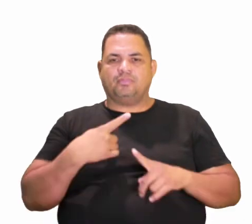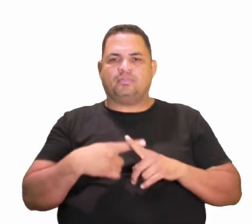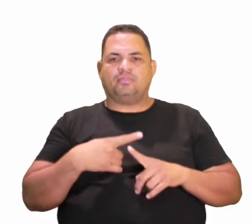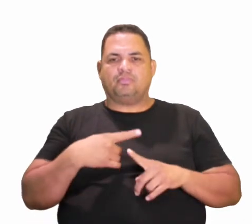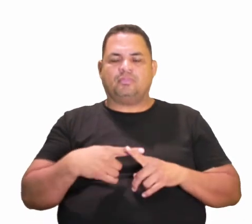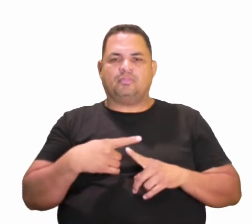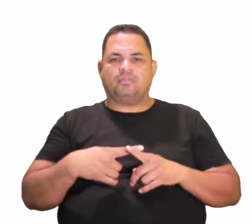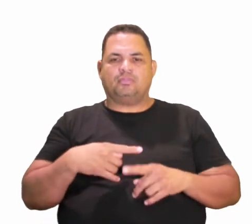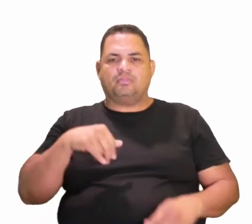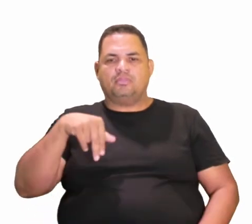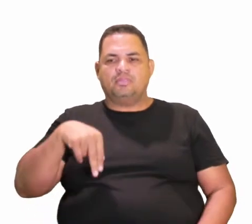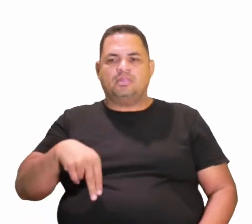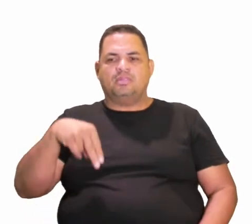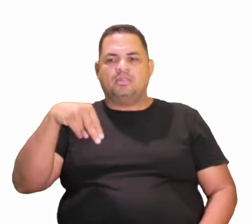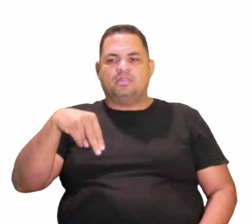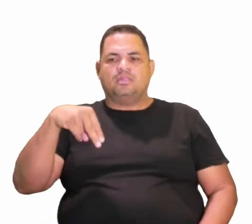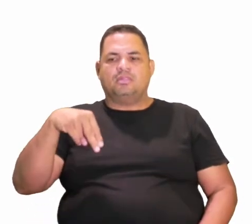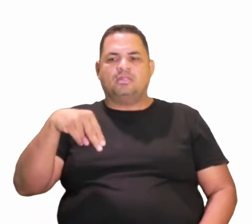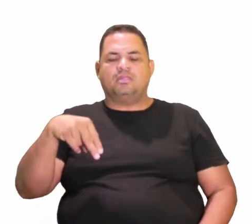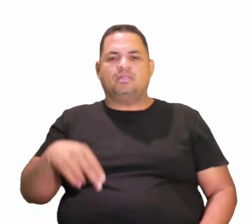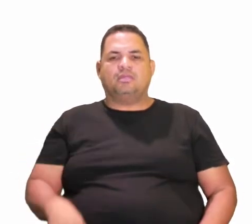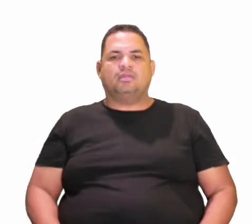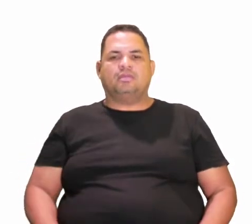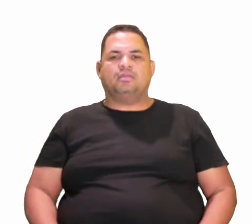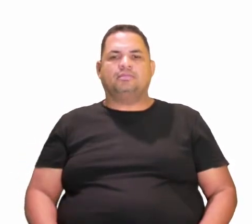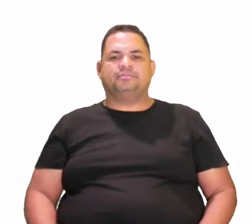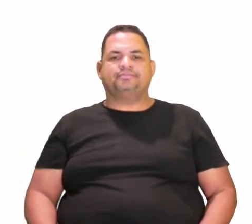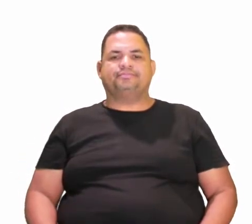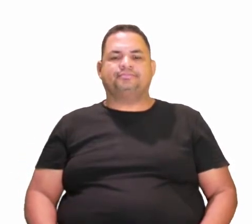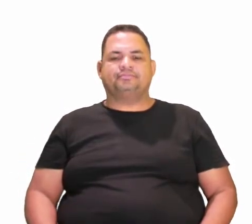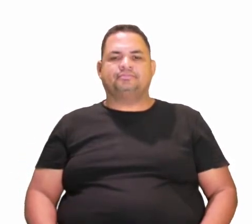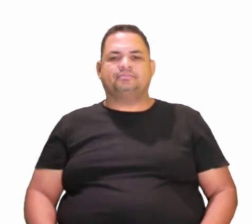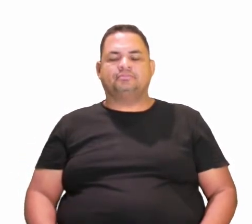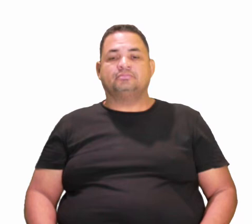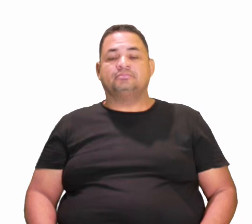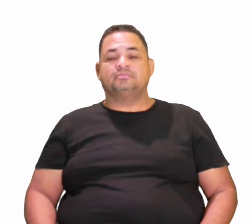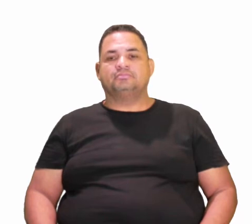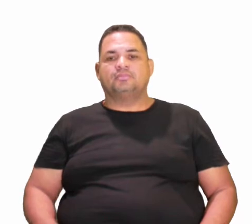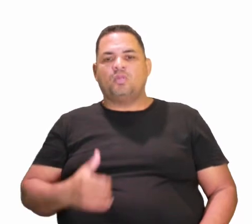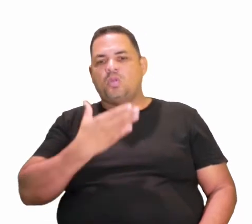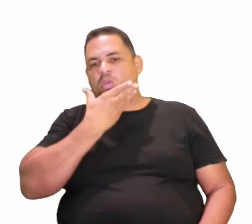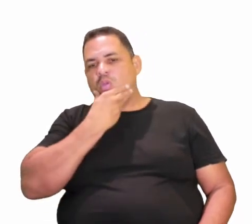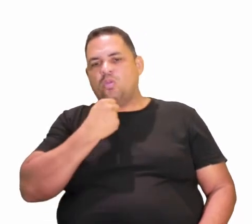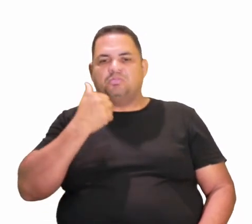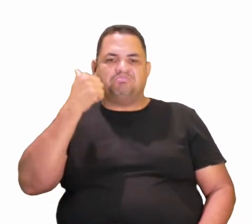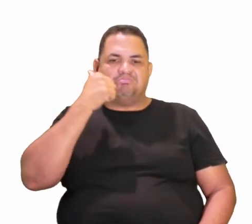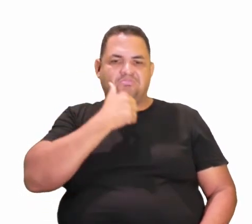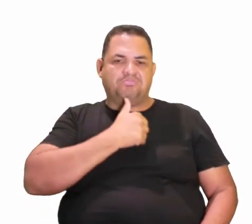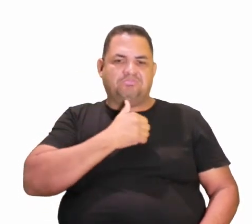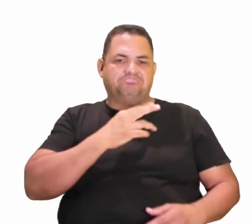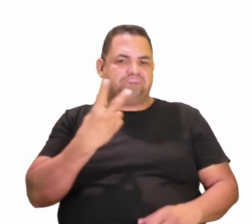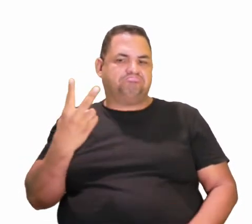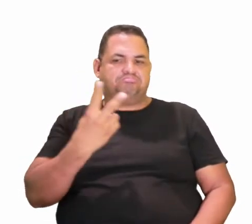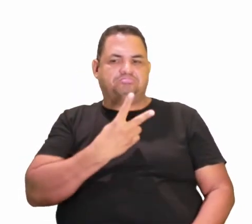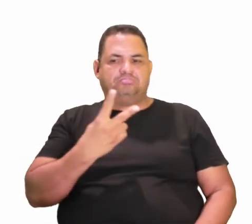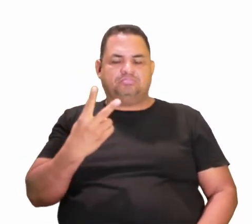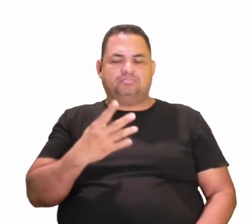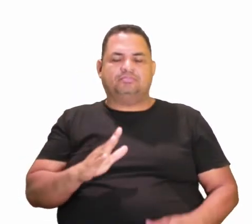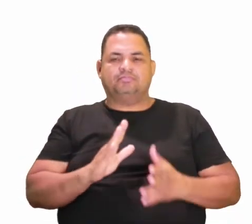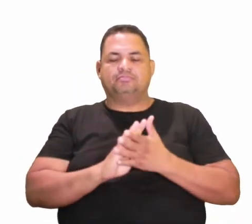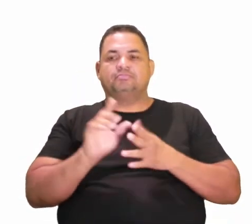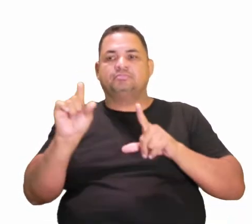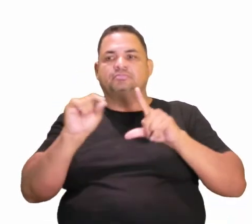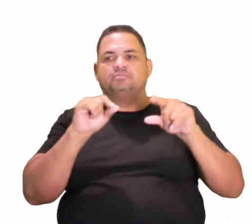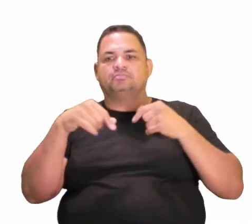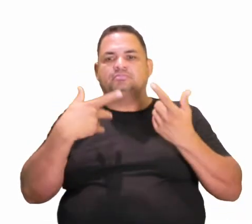são netos ou netas. Se fosse neto ou neta, um dos dois, aí você